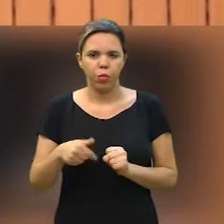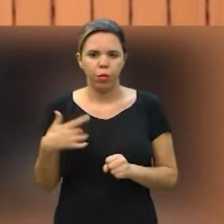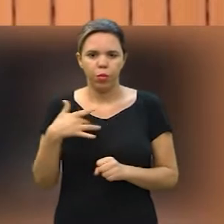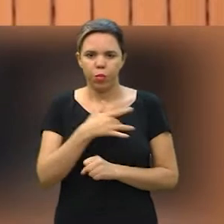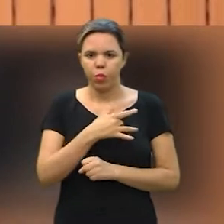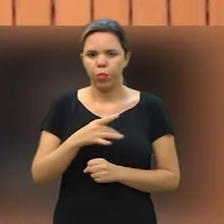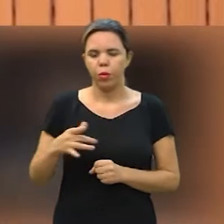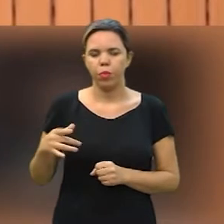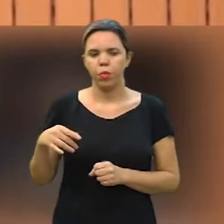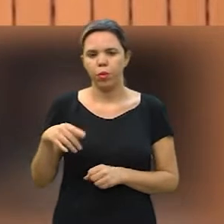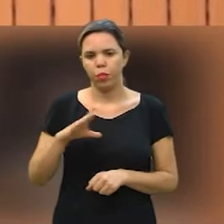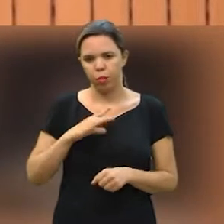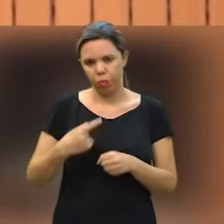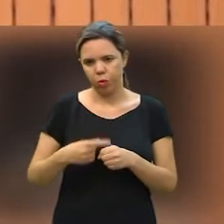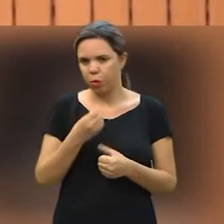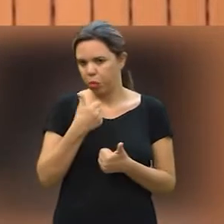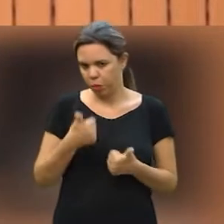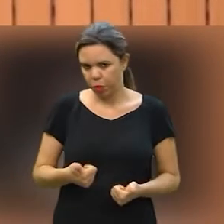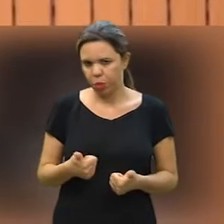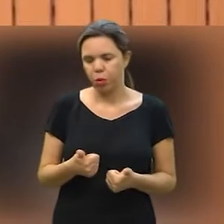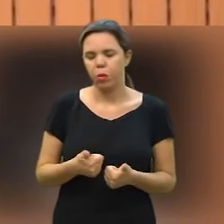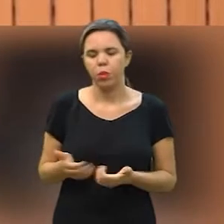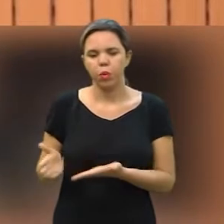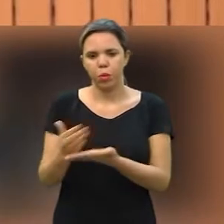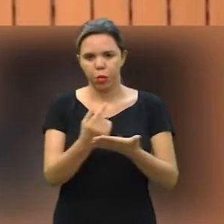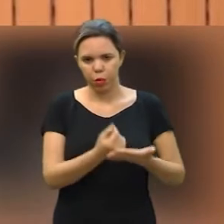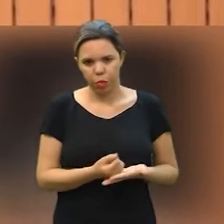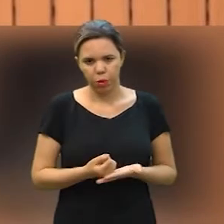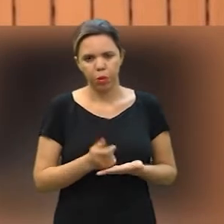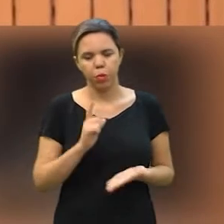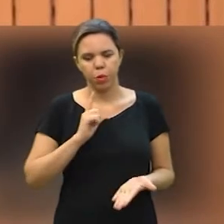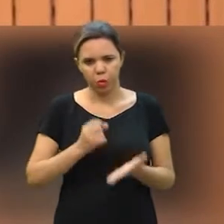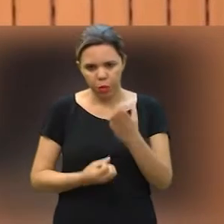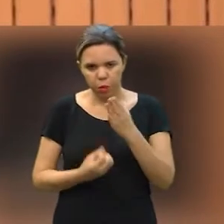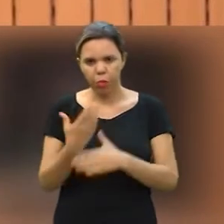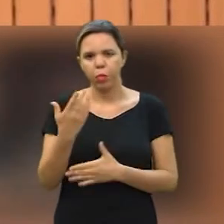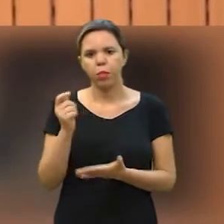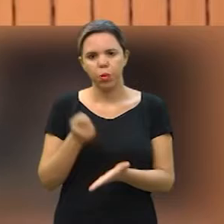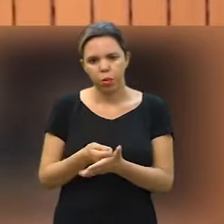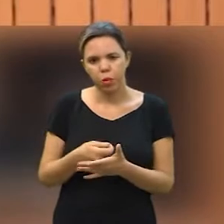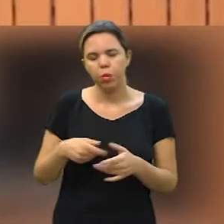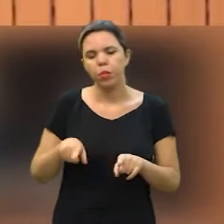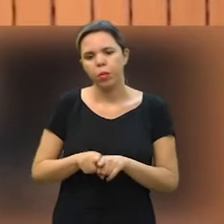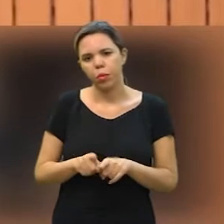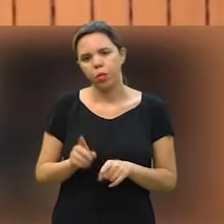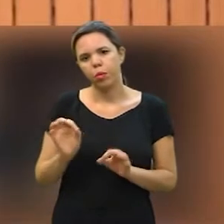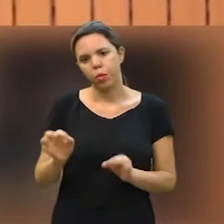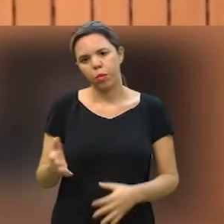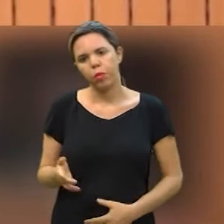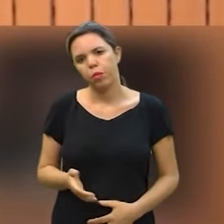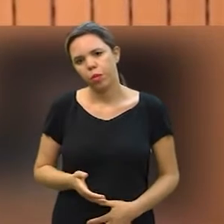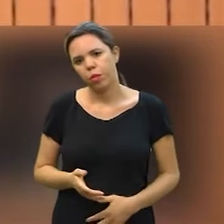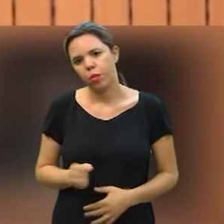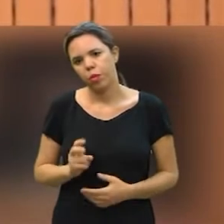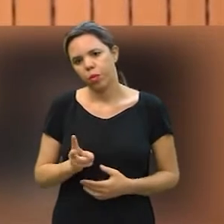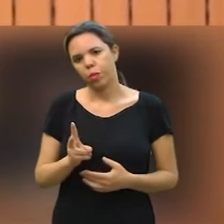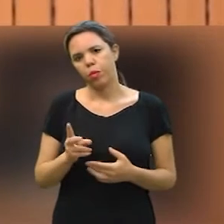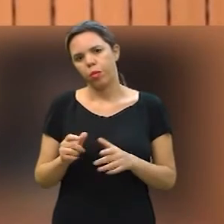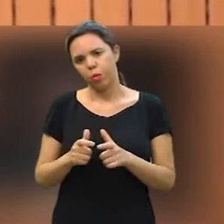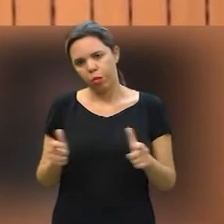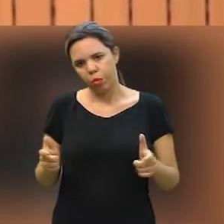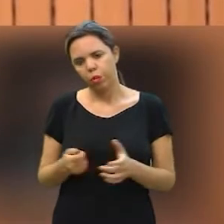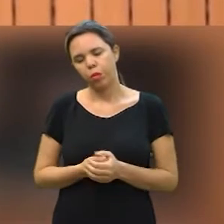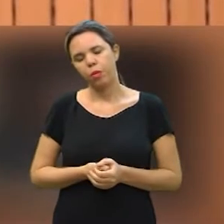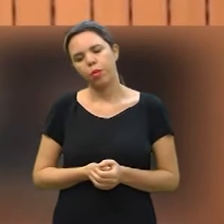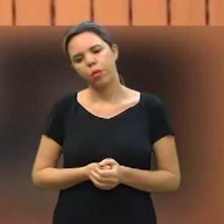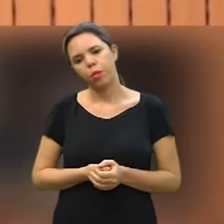pode considerar que a saúde financeira do nosso município vai bem. A arrecadação tem ocorrido, de certo modo se